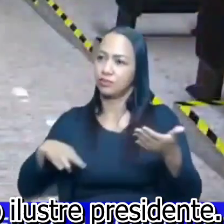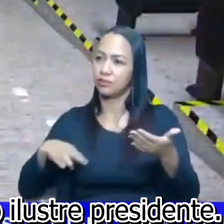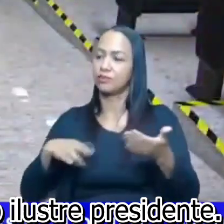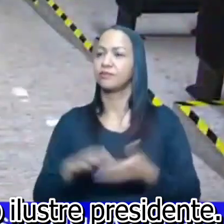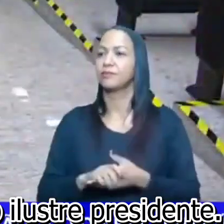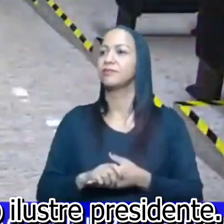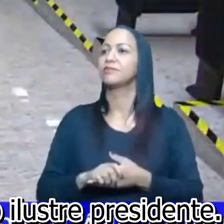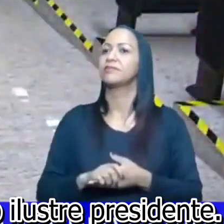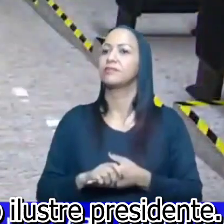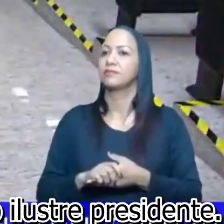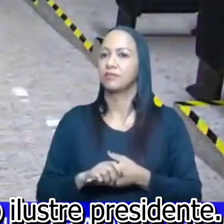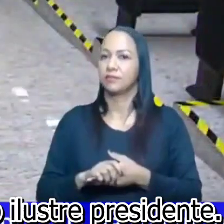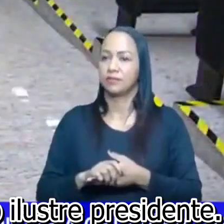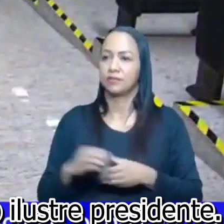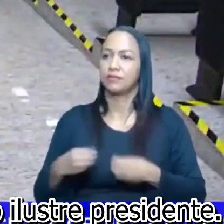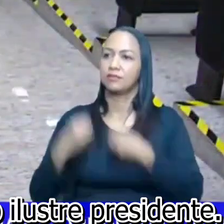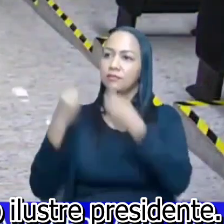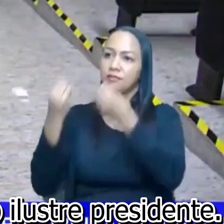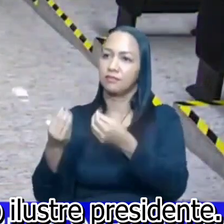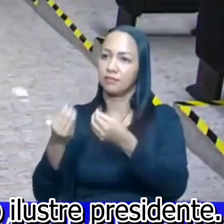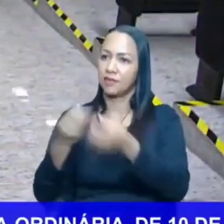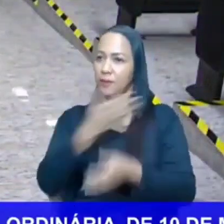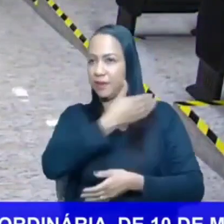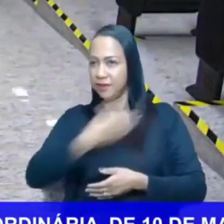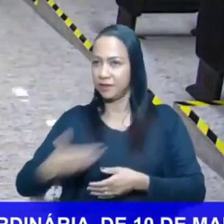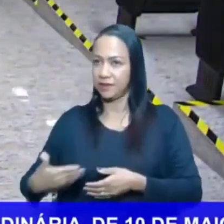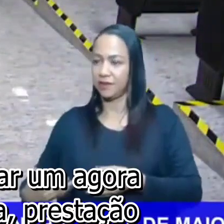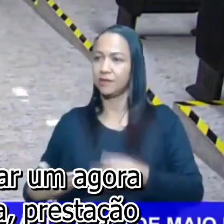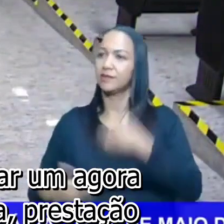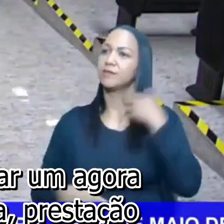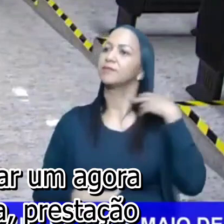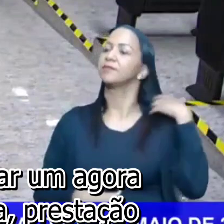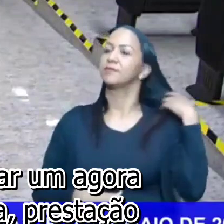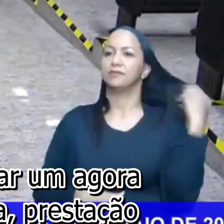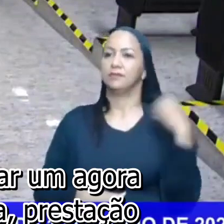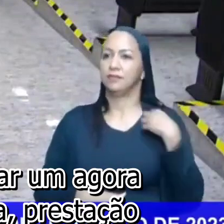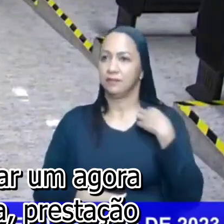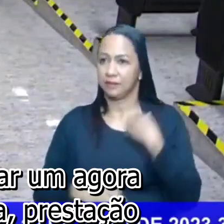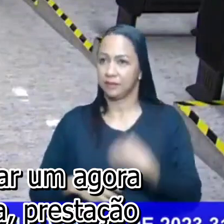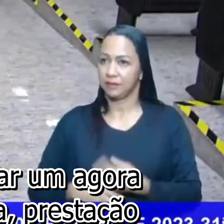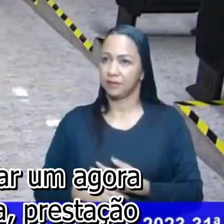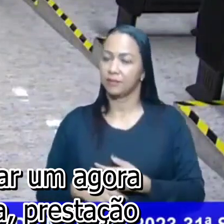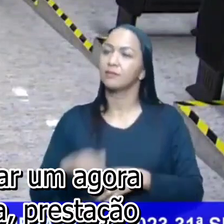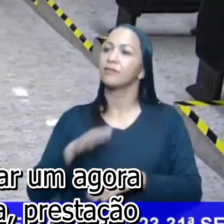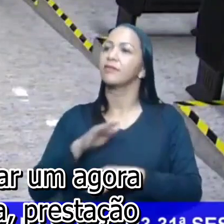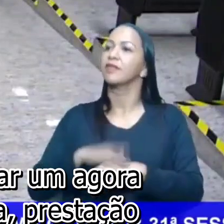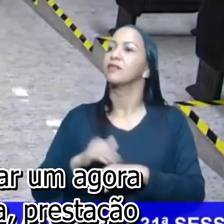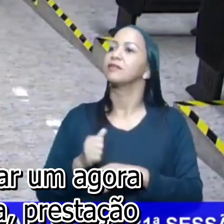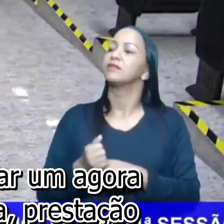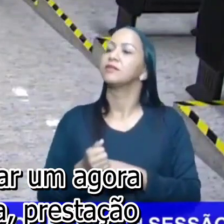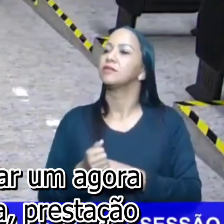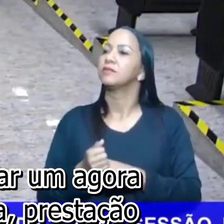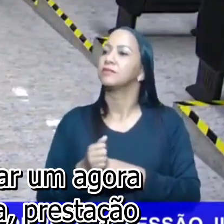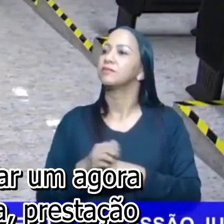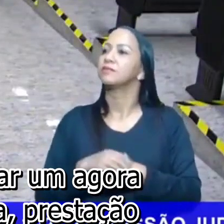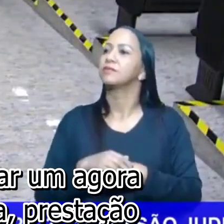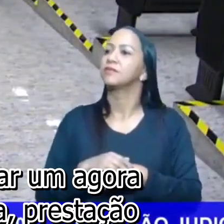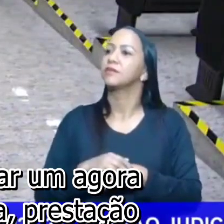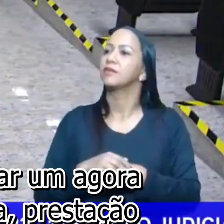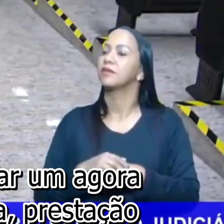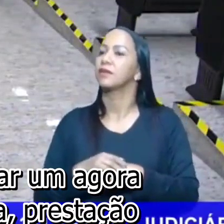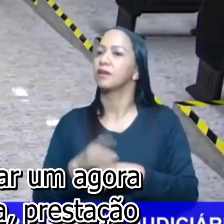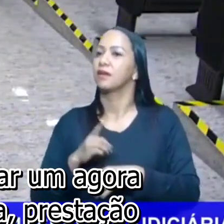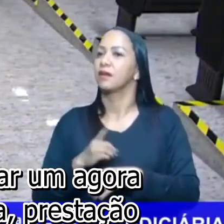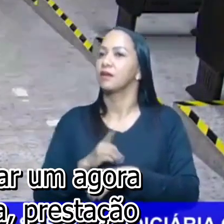Ok, Carmo. Devolvo a palavra ao ilustre presidente. Obrigado, Carmo. Obrigado mesmo. Vamos chamar agora da doutora Paola, o